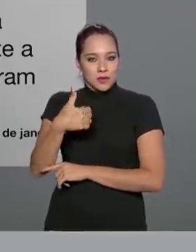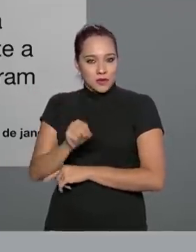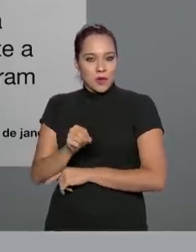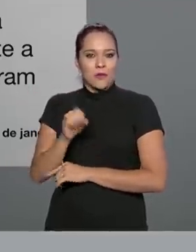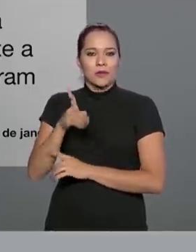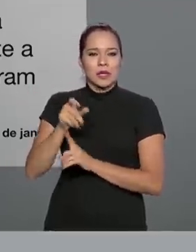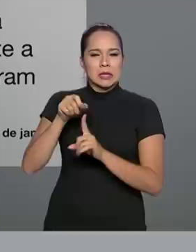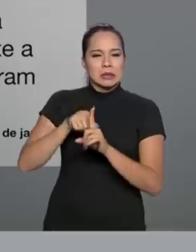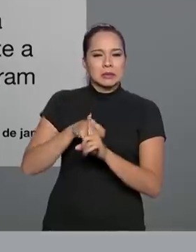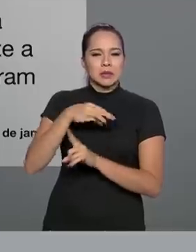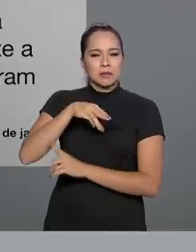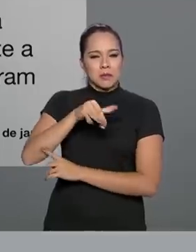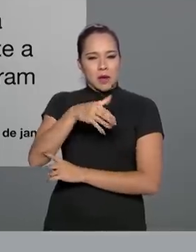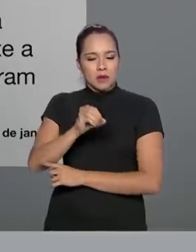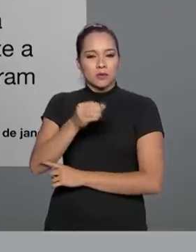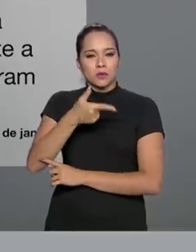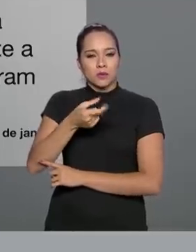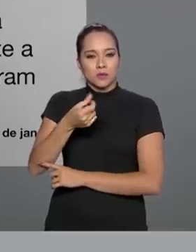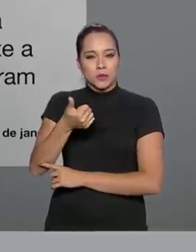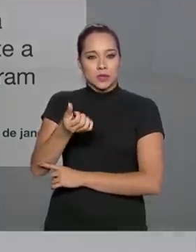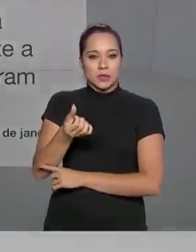março de 2016.